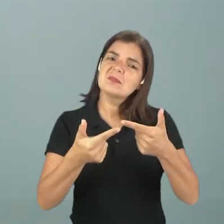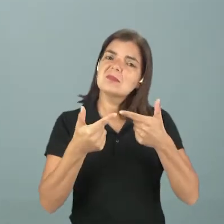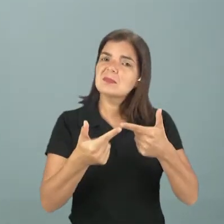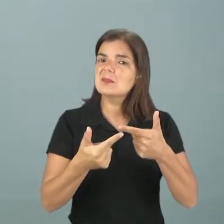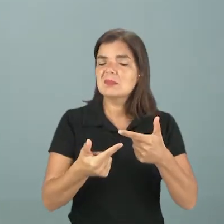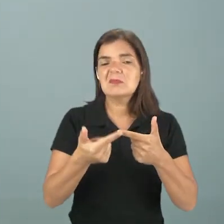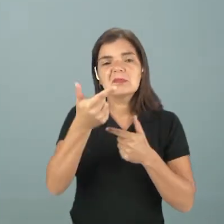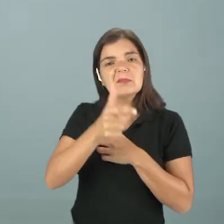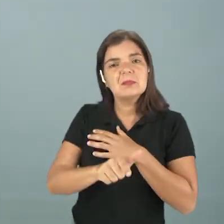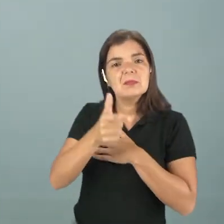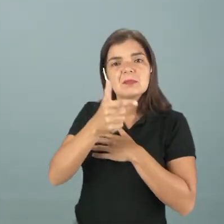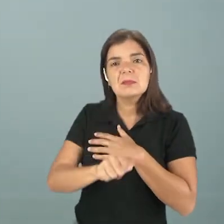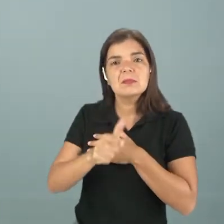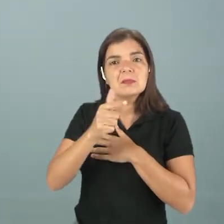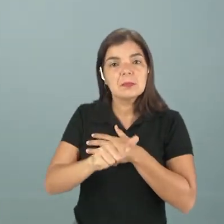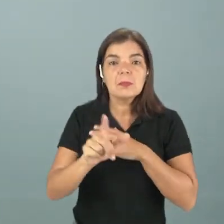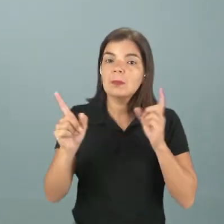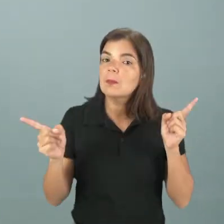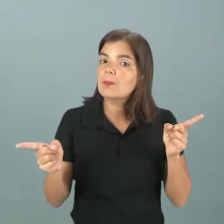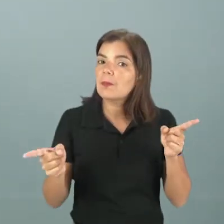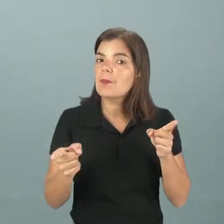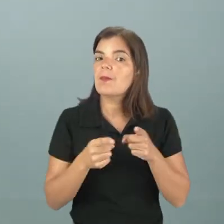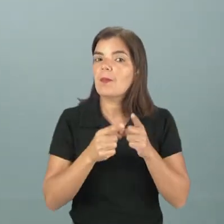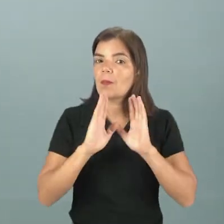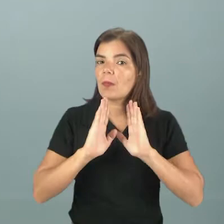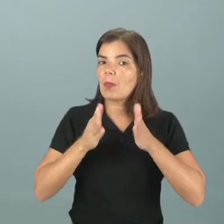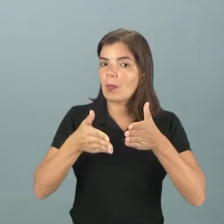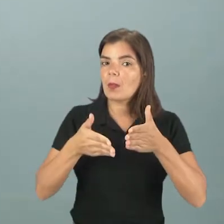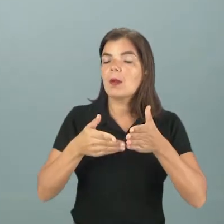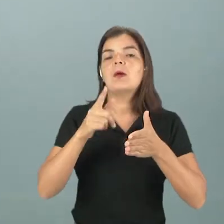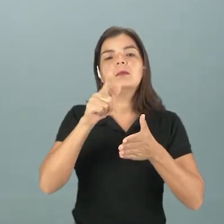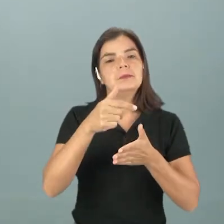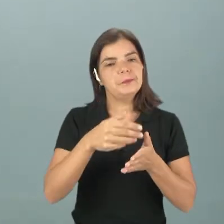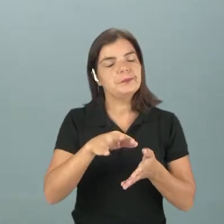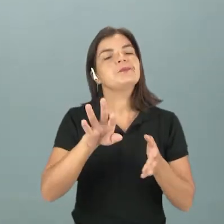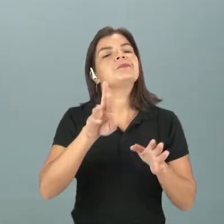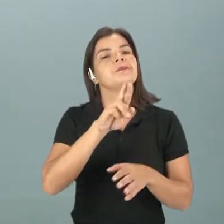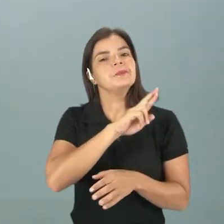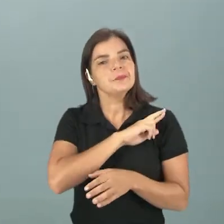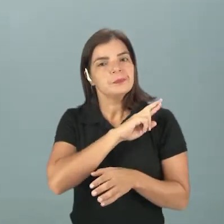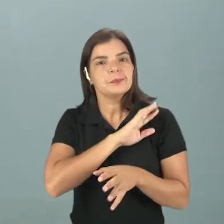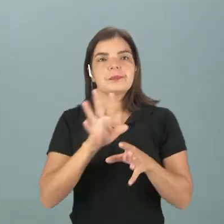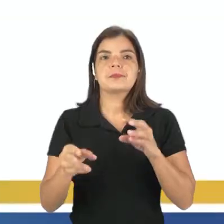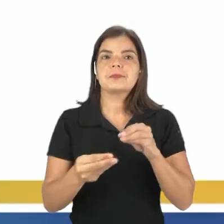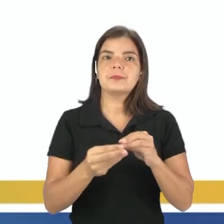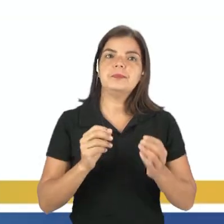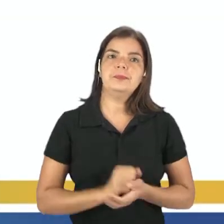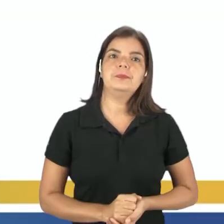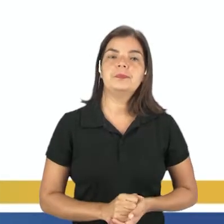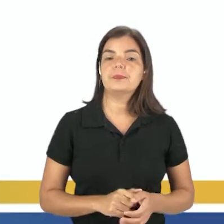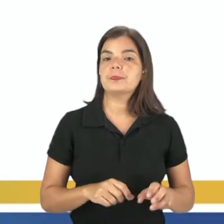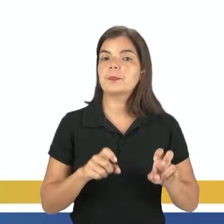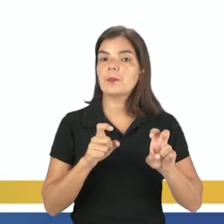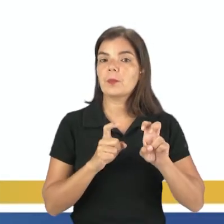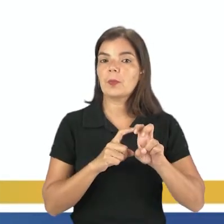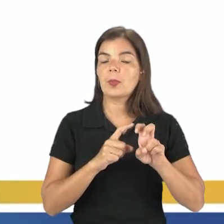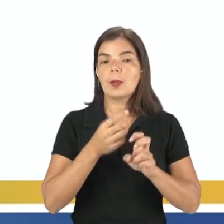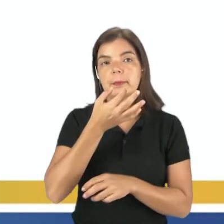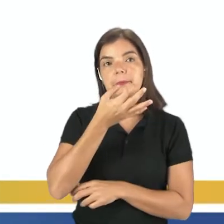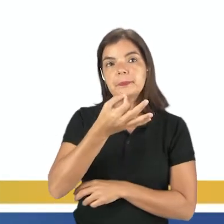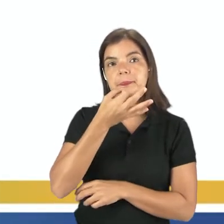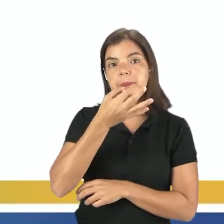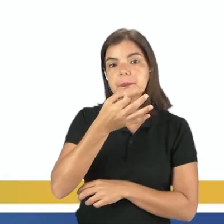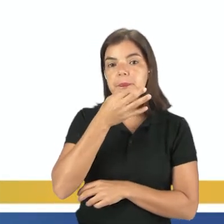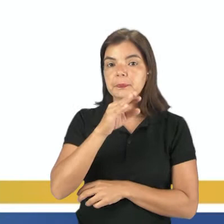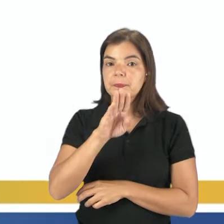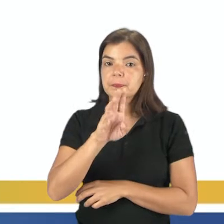coloque repetições. Seja curto e direto. Esse é o papel da sinopse. Quinto ponto. Peça a opinião dos